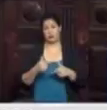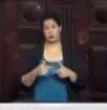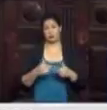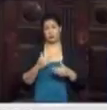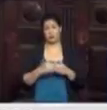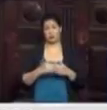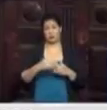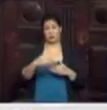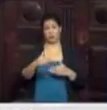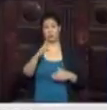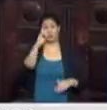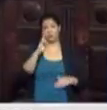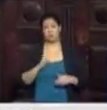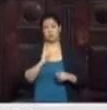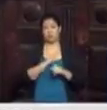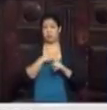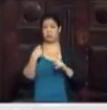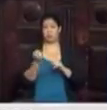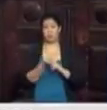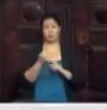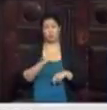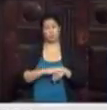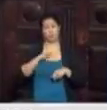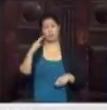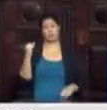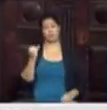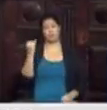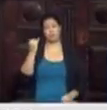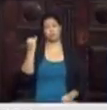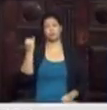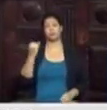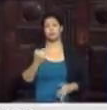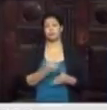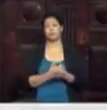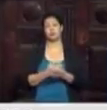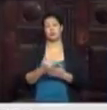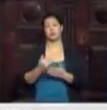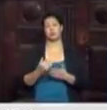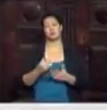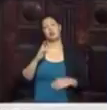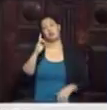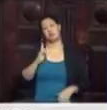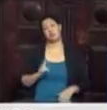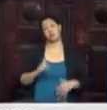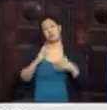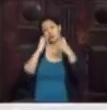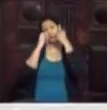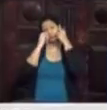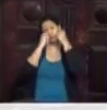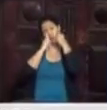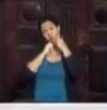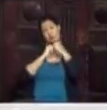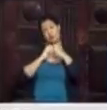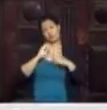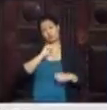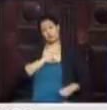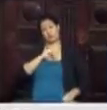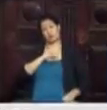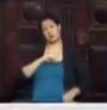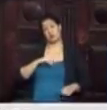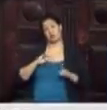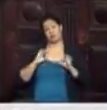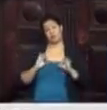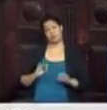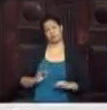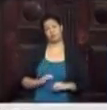partir de direitos sociais os mais relevantes, a começar pelo direito ao envelhecimento, tendo recursos depois de anos